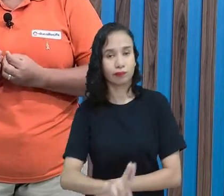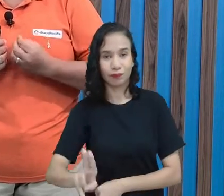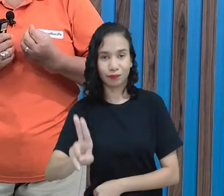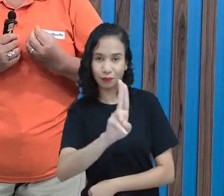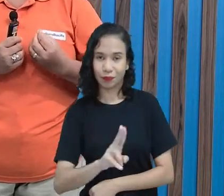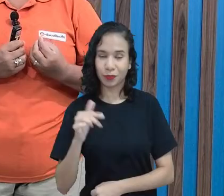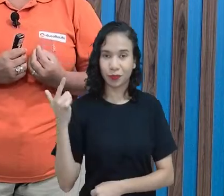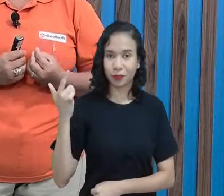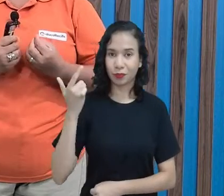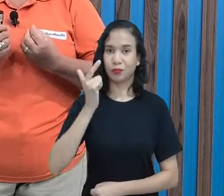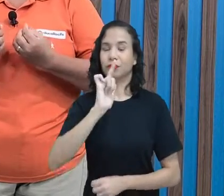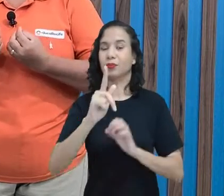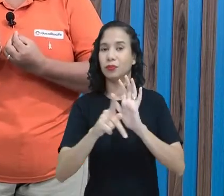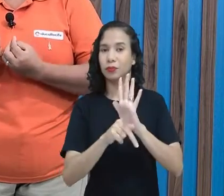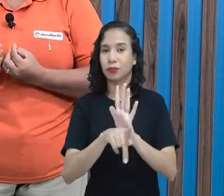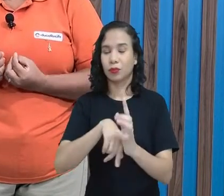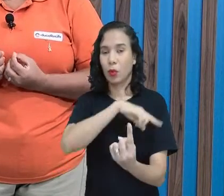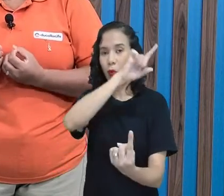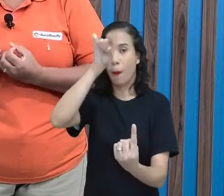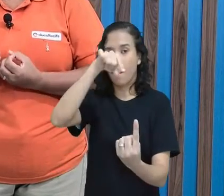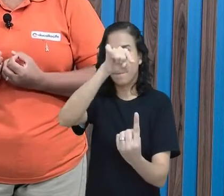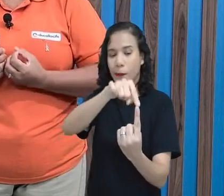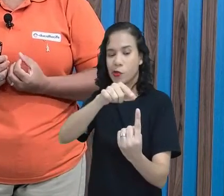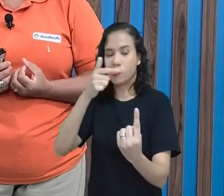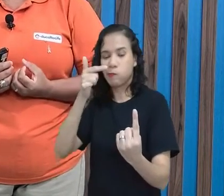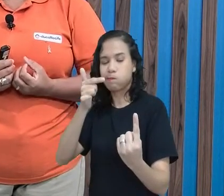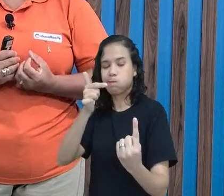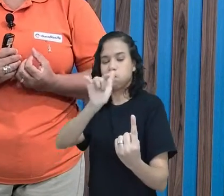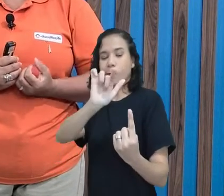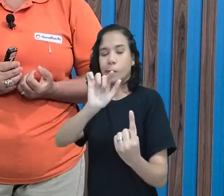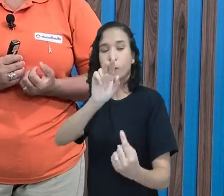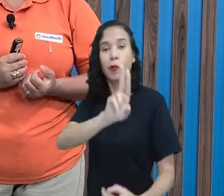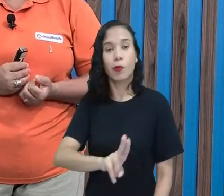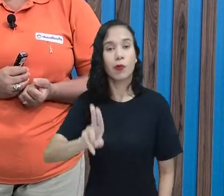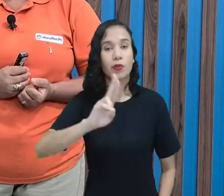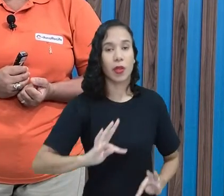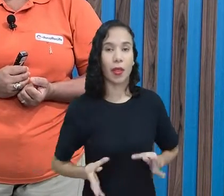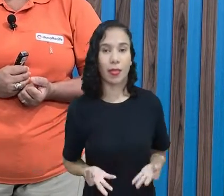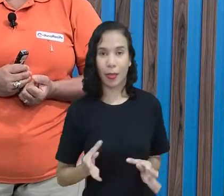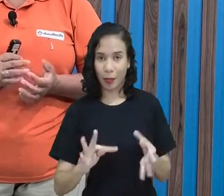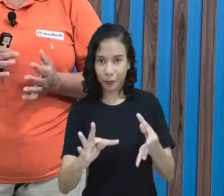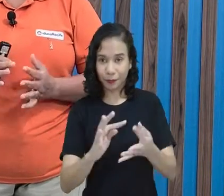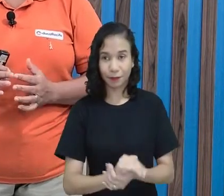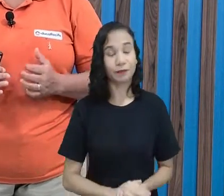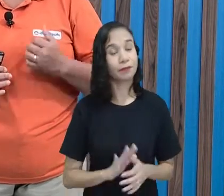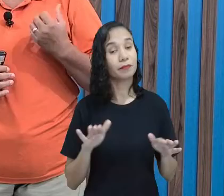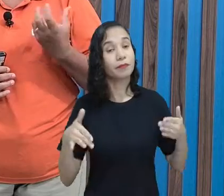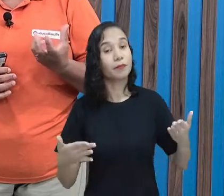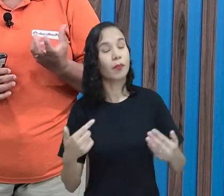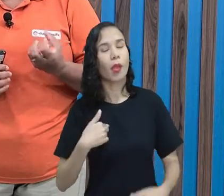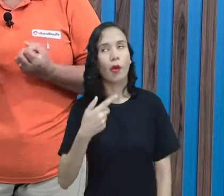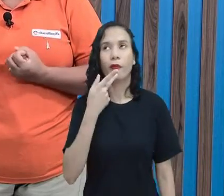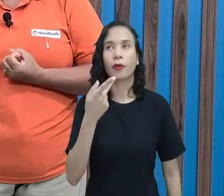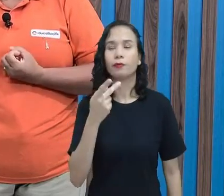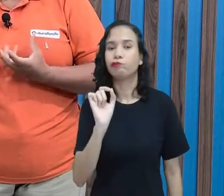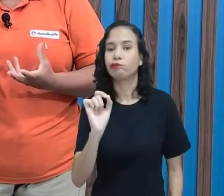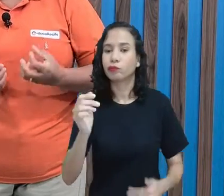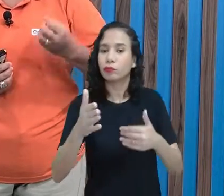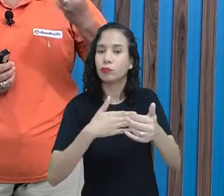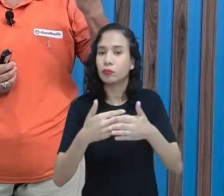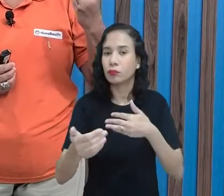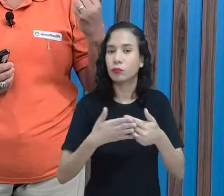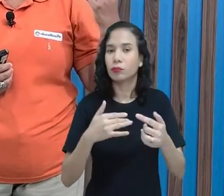utilizado para cumprir um objetivo utilizando tecnologia. Então, quando eu coloco qualquer